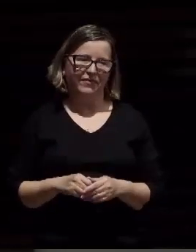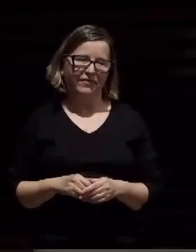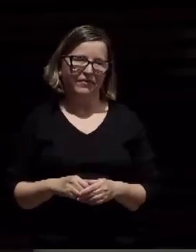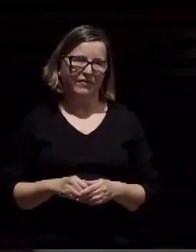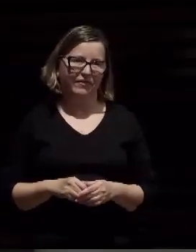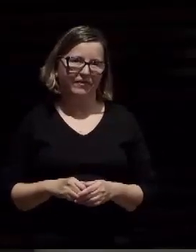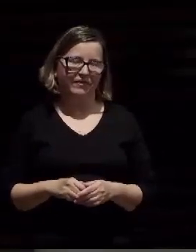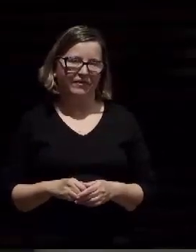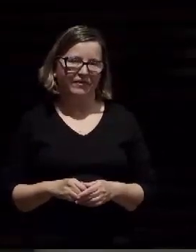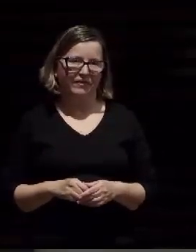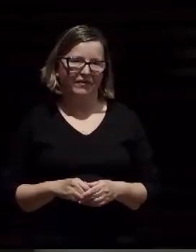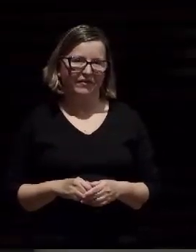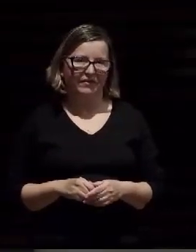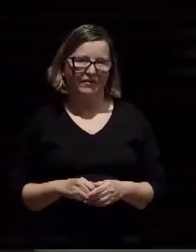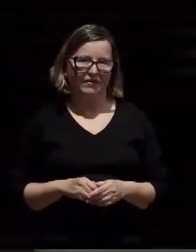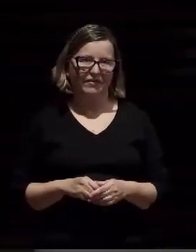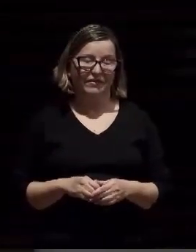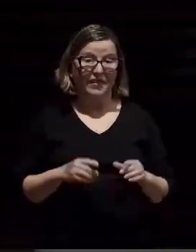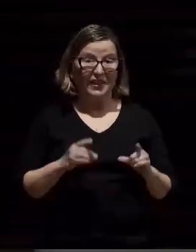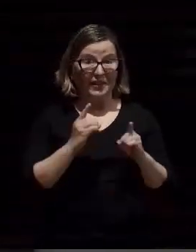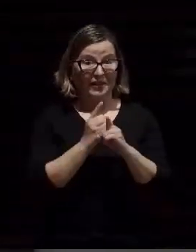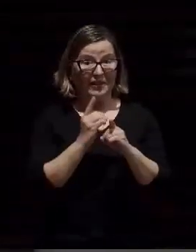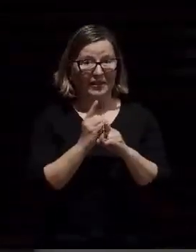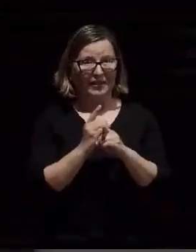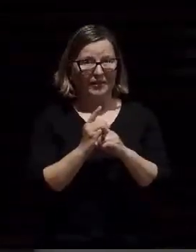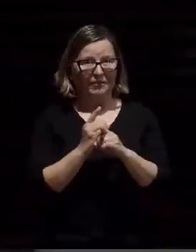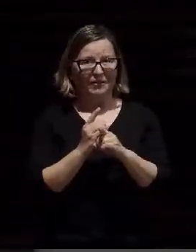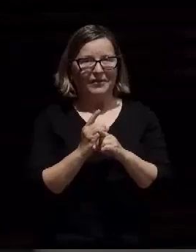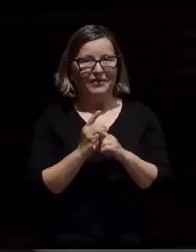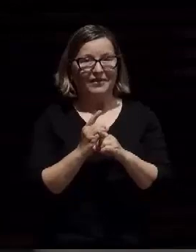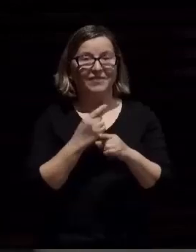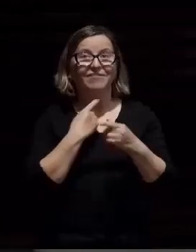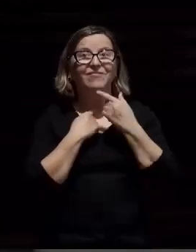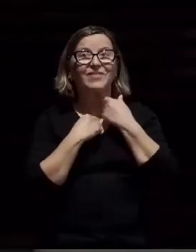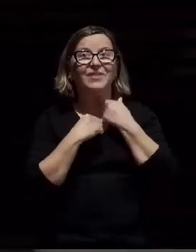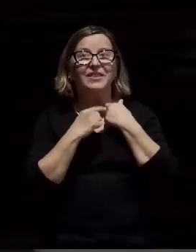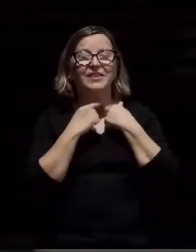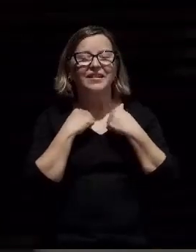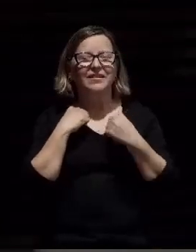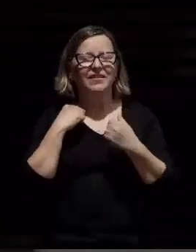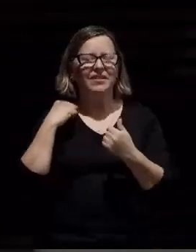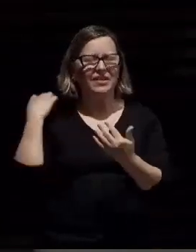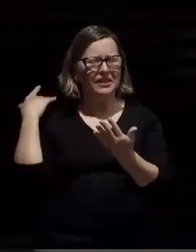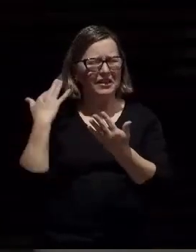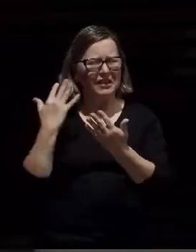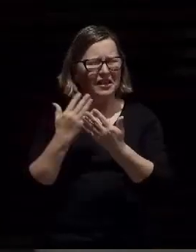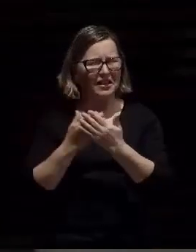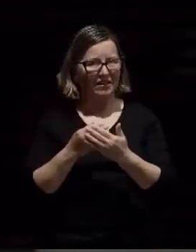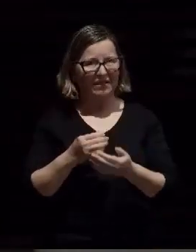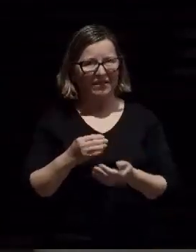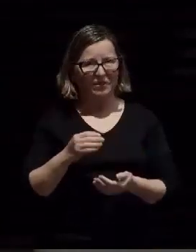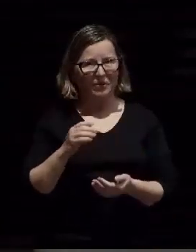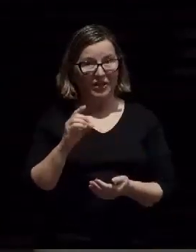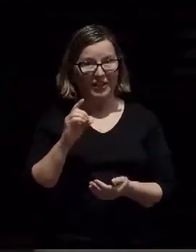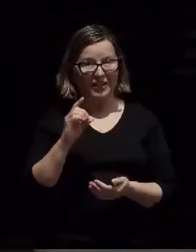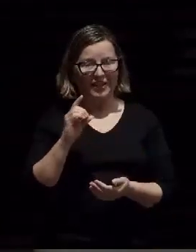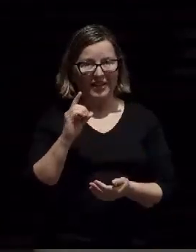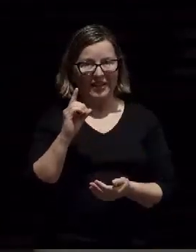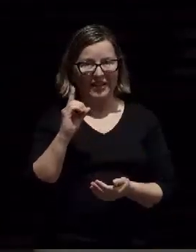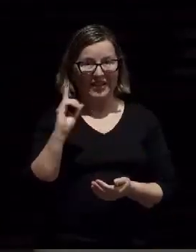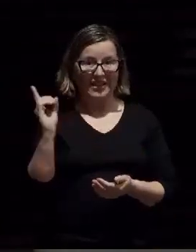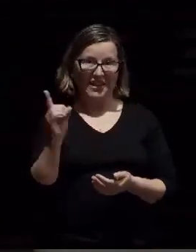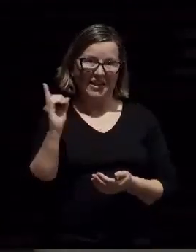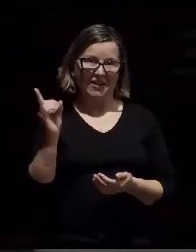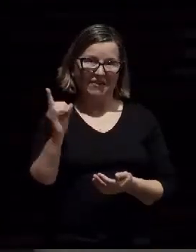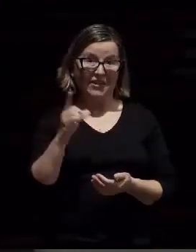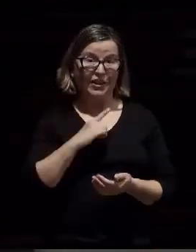Eles tinham um sonho do tempo davídico, quando Davi tinha um reino que